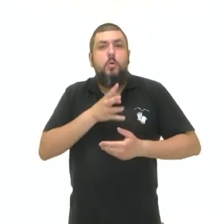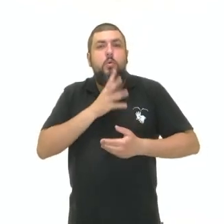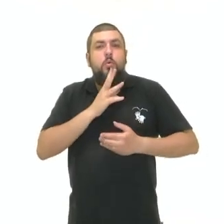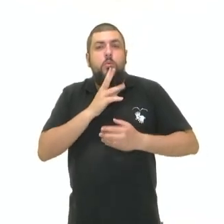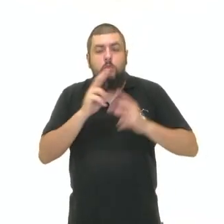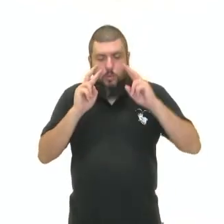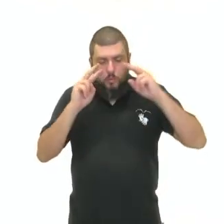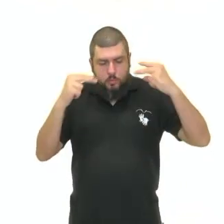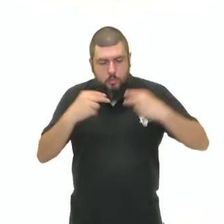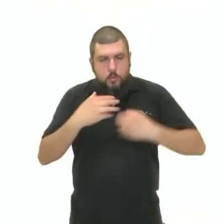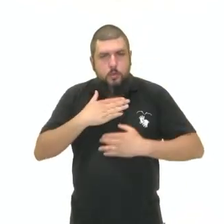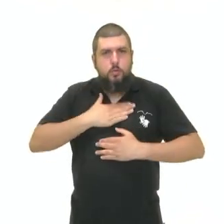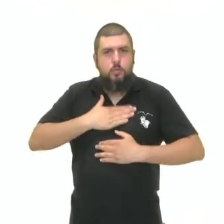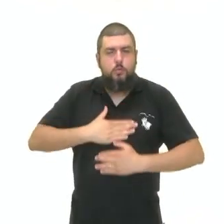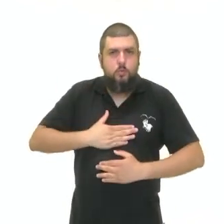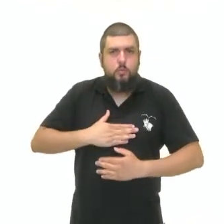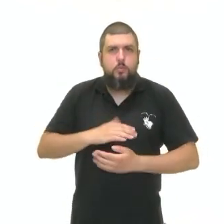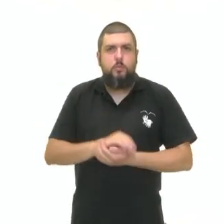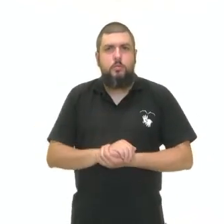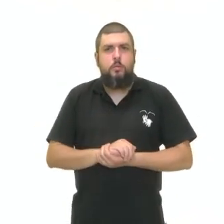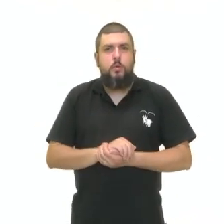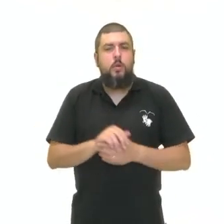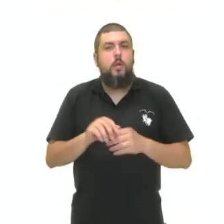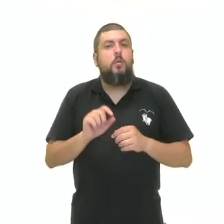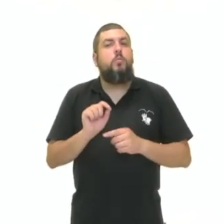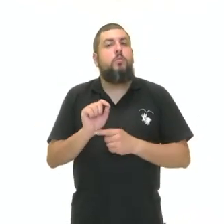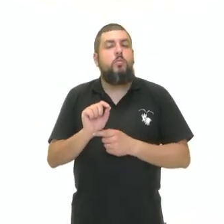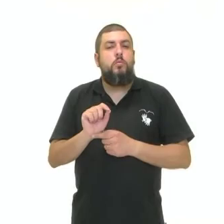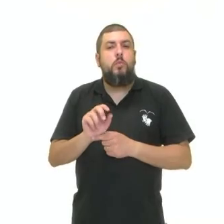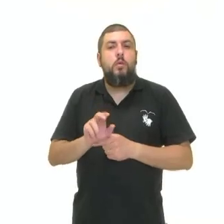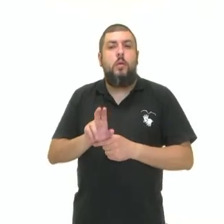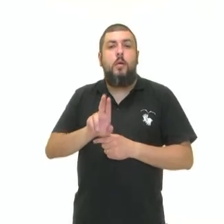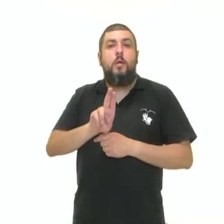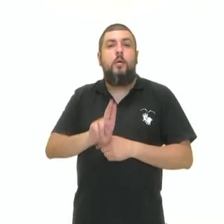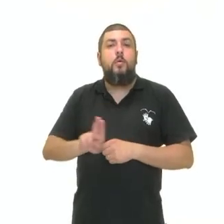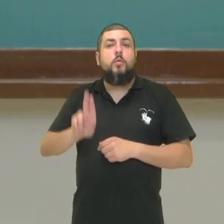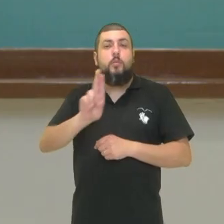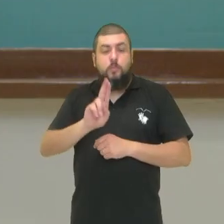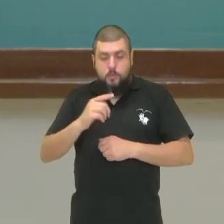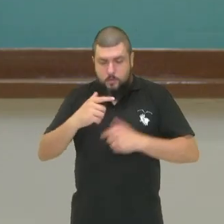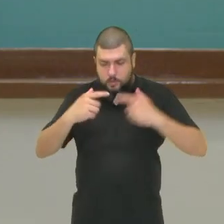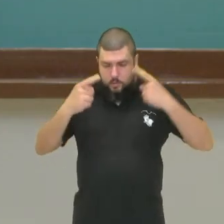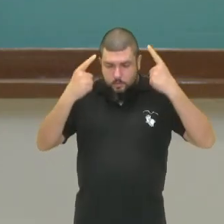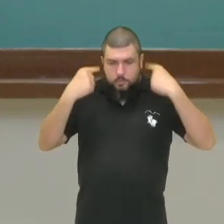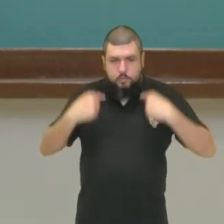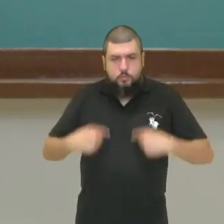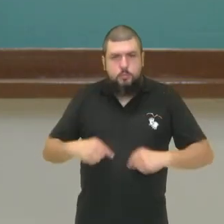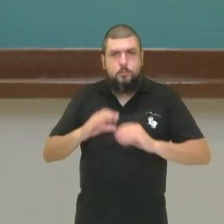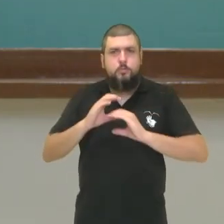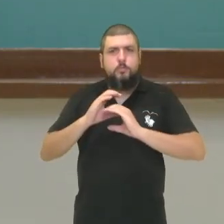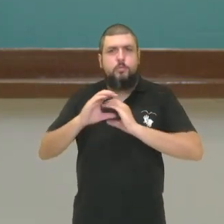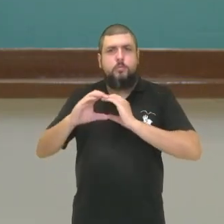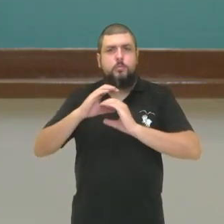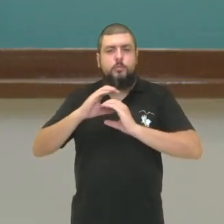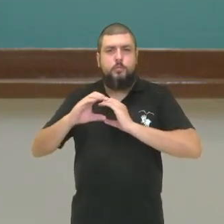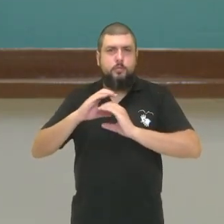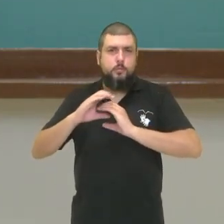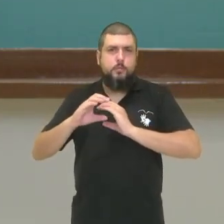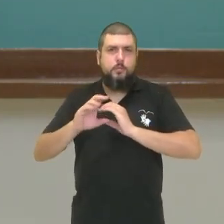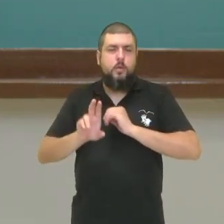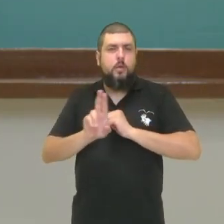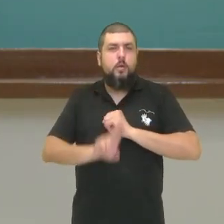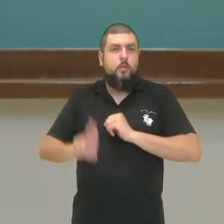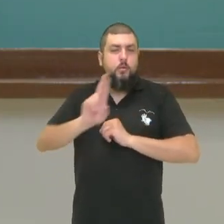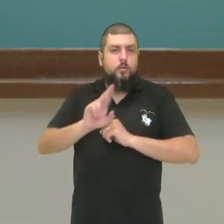corpo, conhecer a si mesmo, usando como meio de comunicação, utilizando os seus gestos, a sua